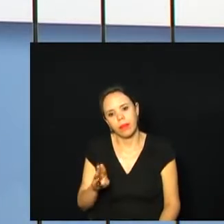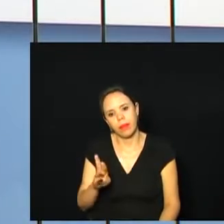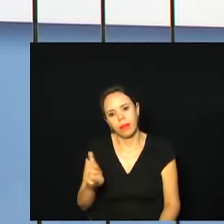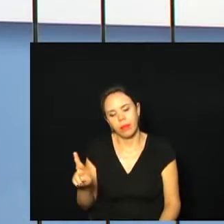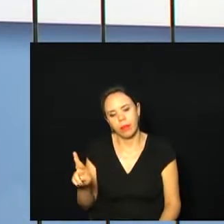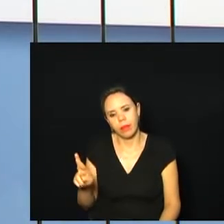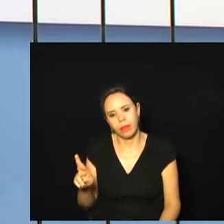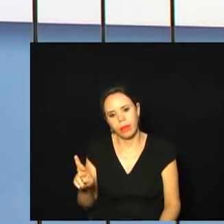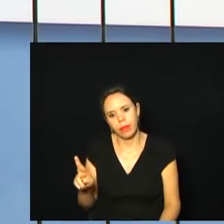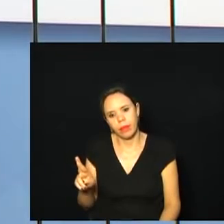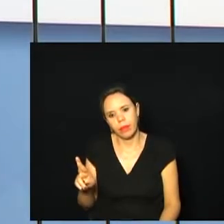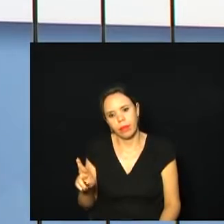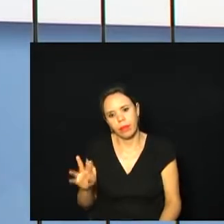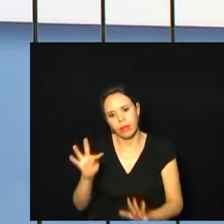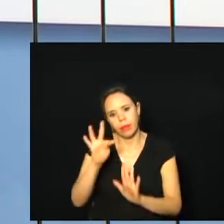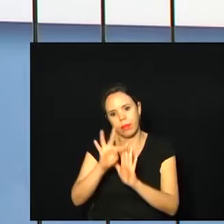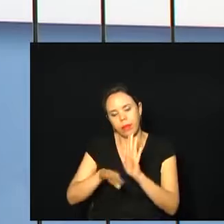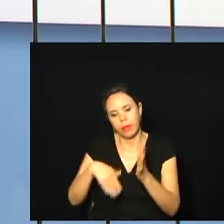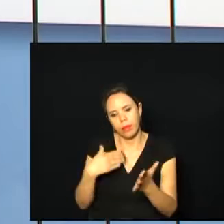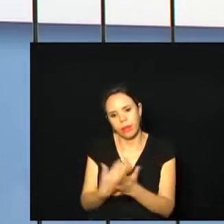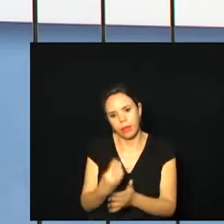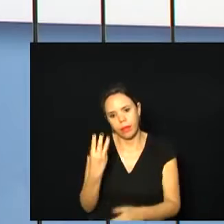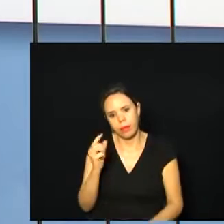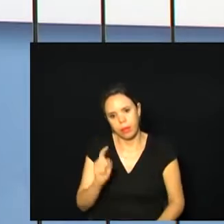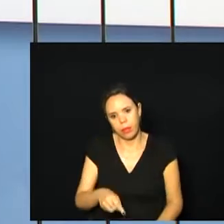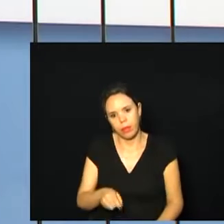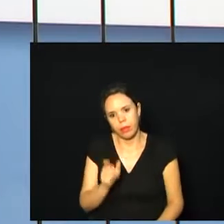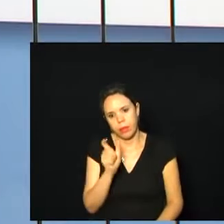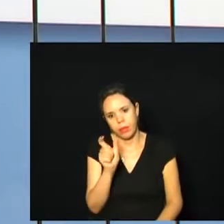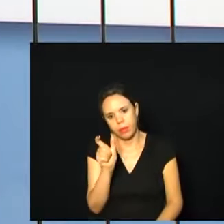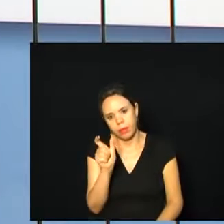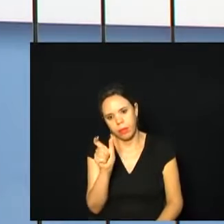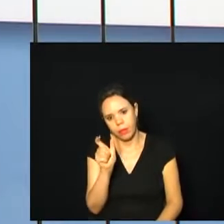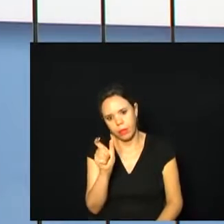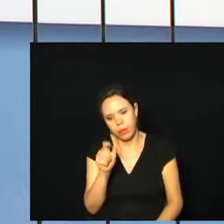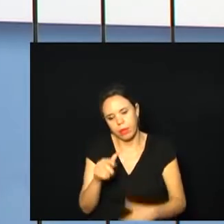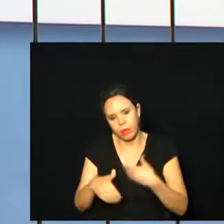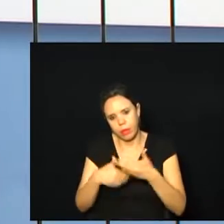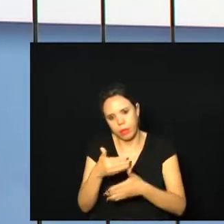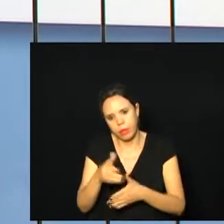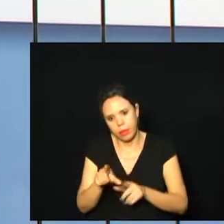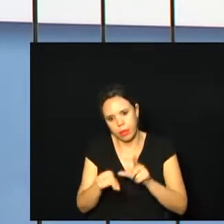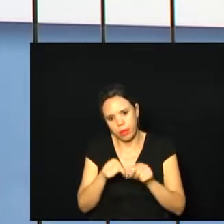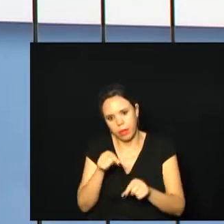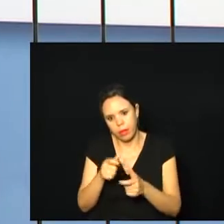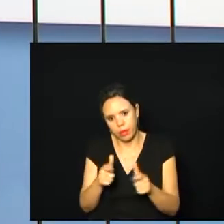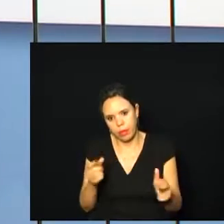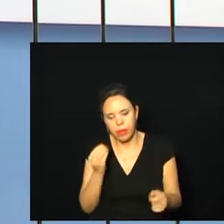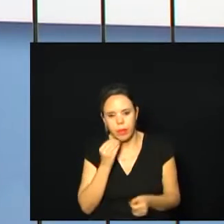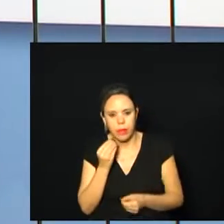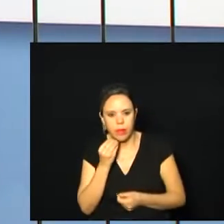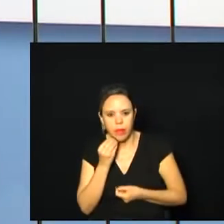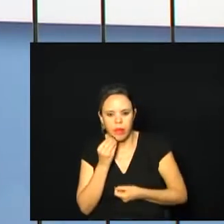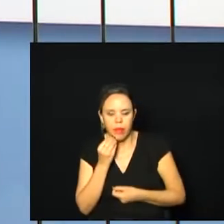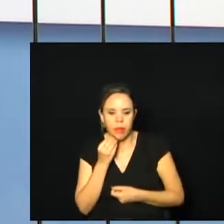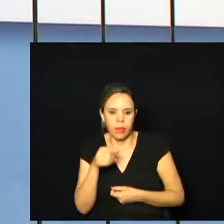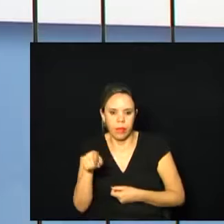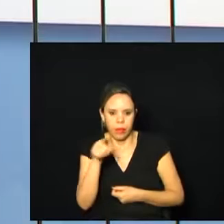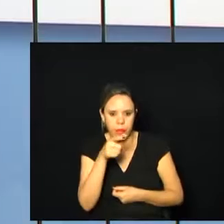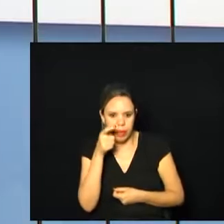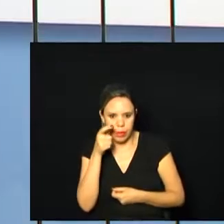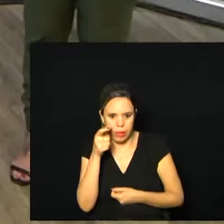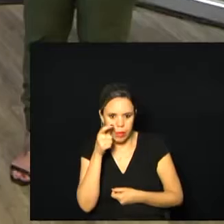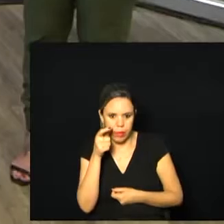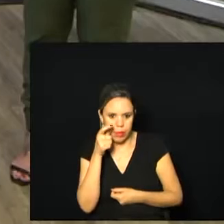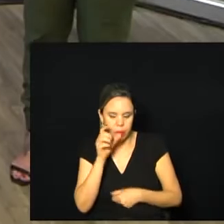ilum.cnpem.br, lembrando que vai ser um texto de até 3.000 caracteres. Esse processo seletivo, uma grande oportunidade. E você viu,